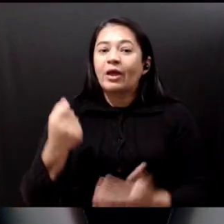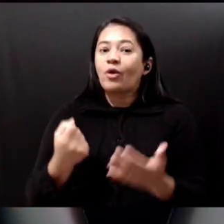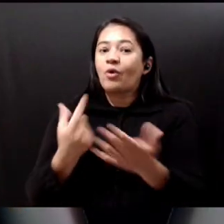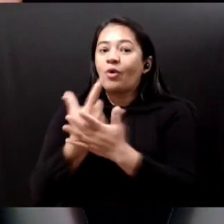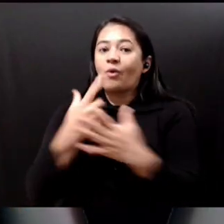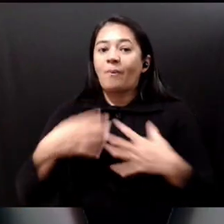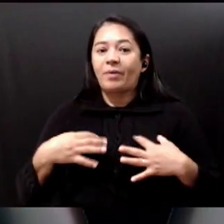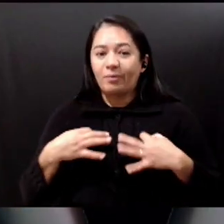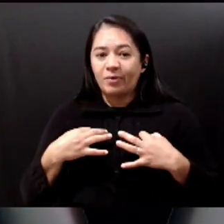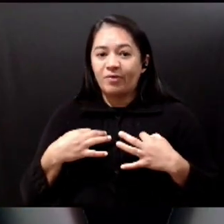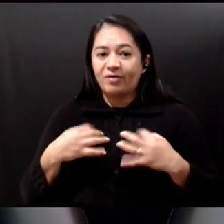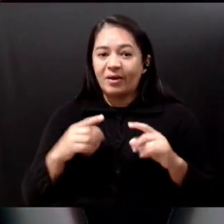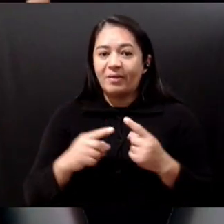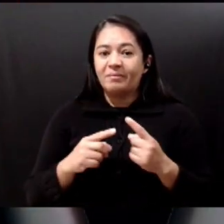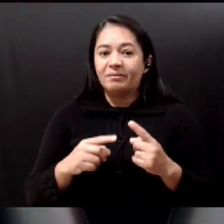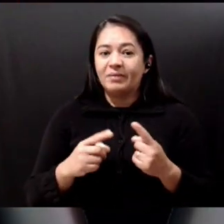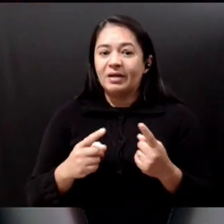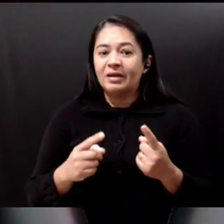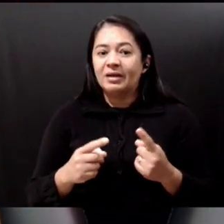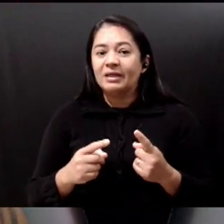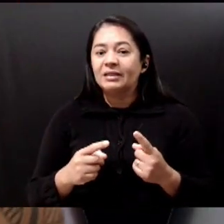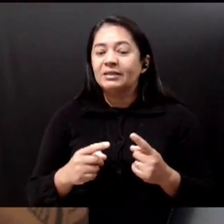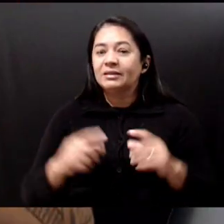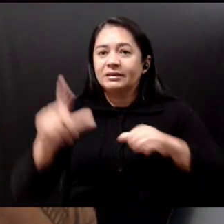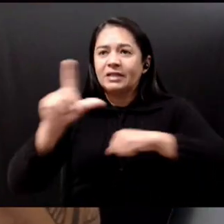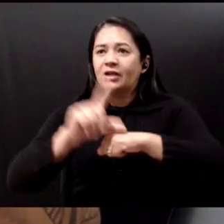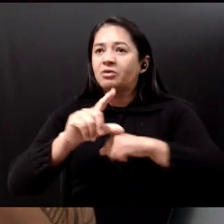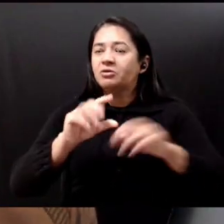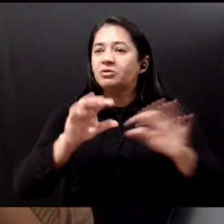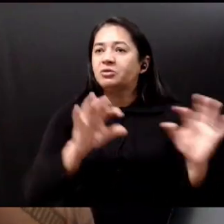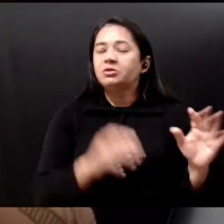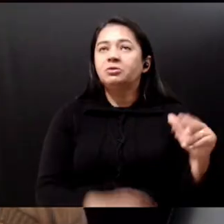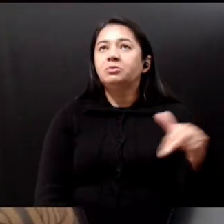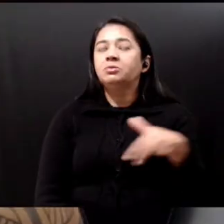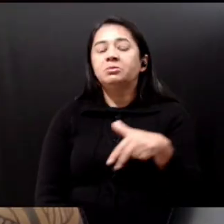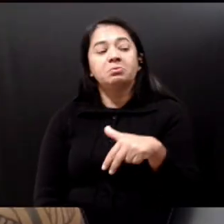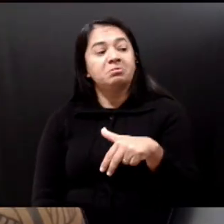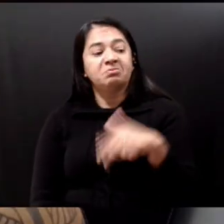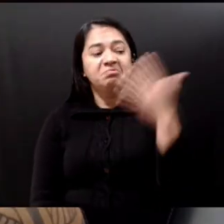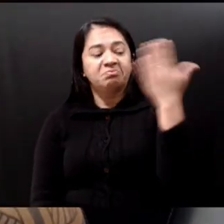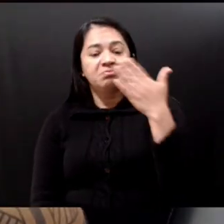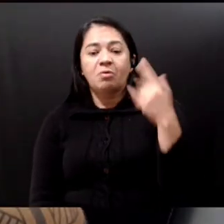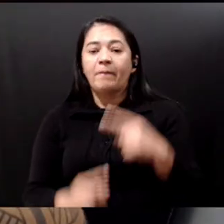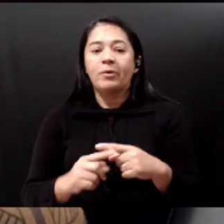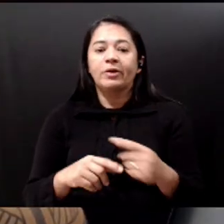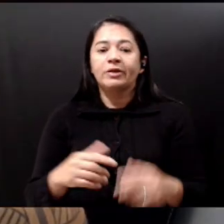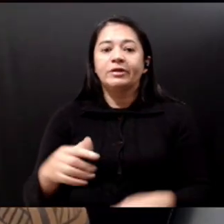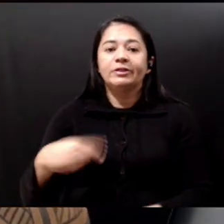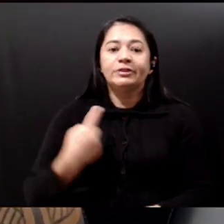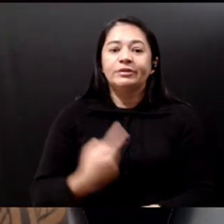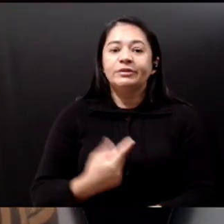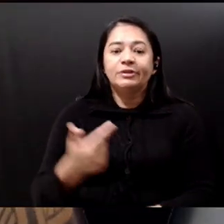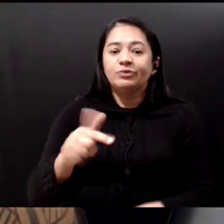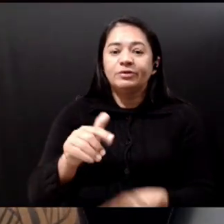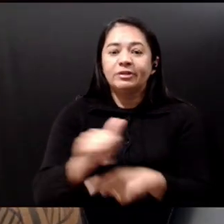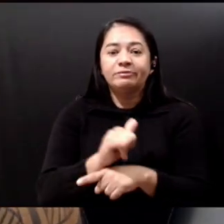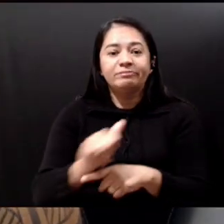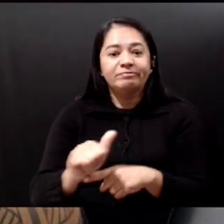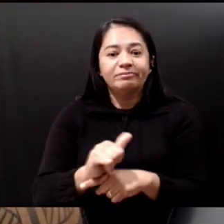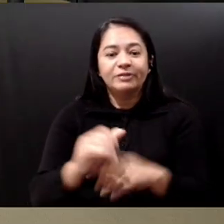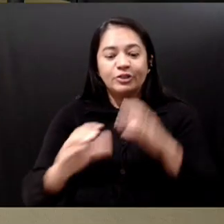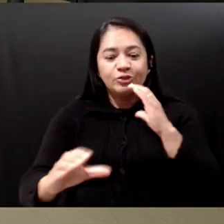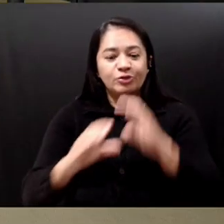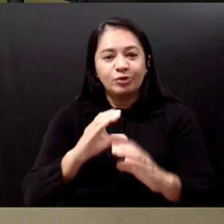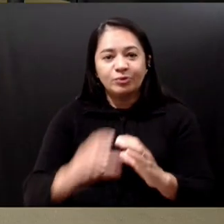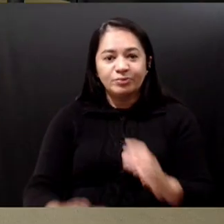falta atenção. Então, Uhum. depende da onde você tá, qual que é a estratégia de comunicação que você tem que ter. Maravilha. Muito